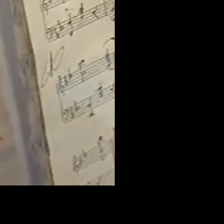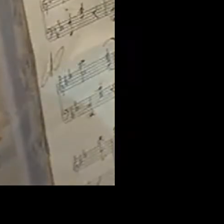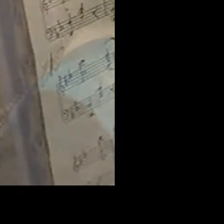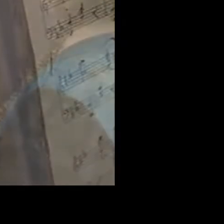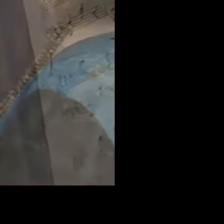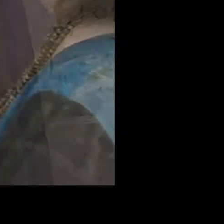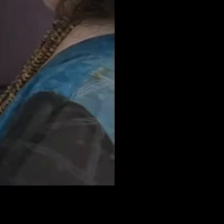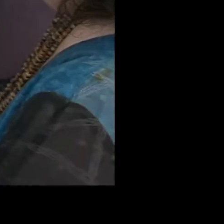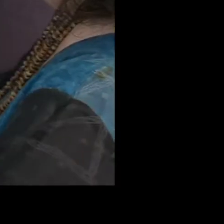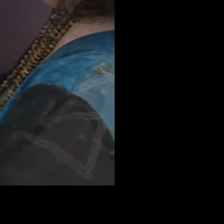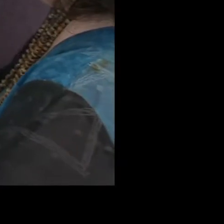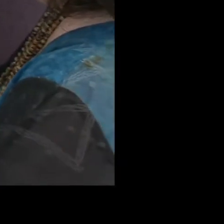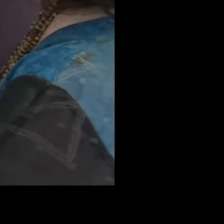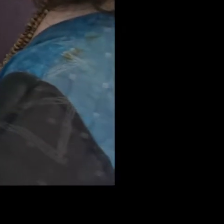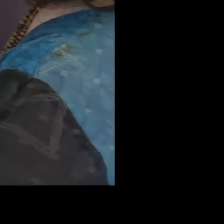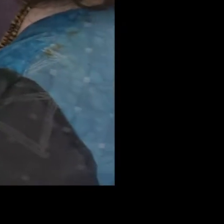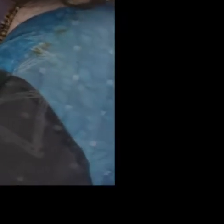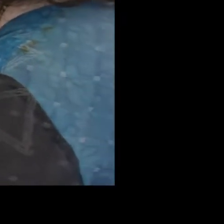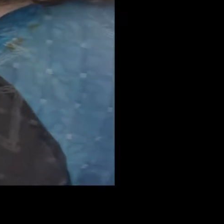Nádia toca a valsa ao piano.